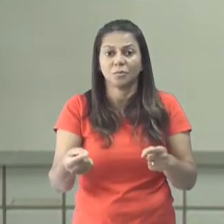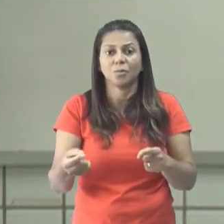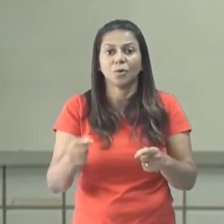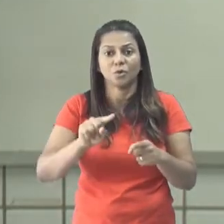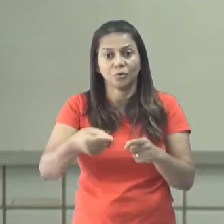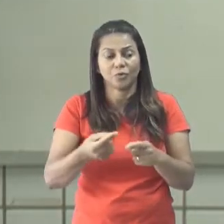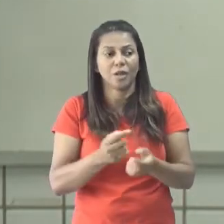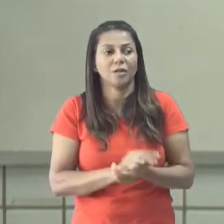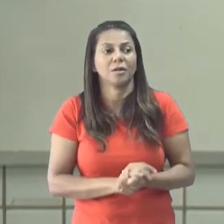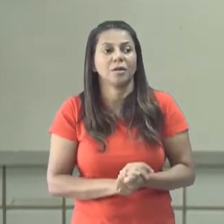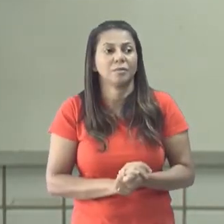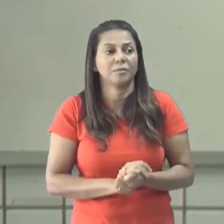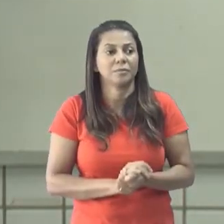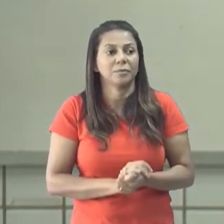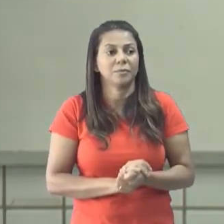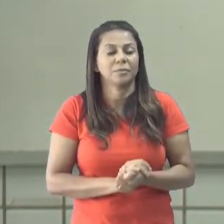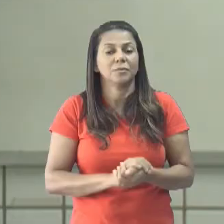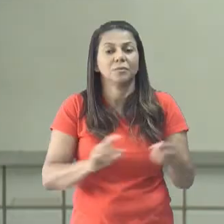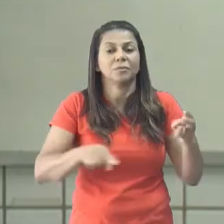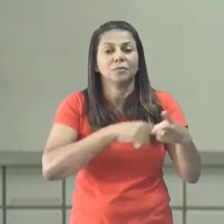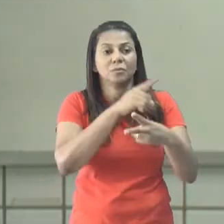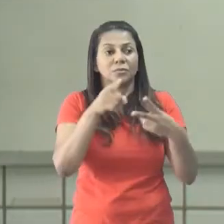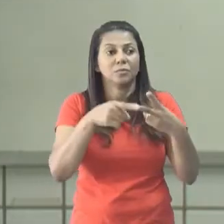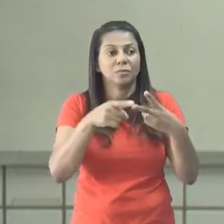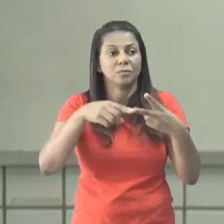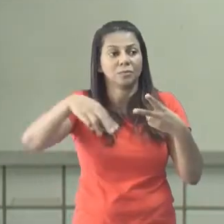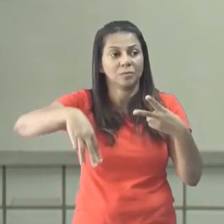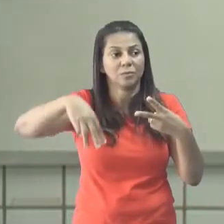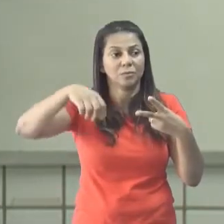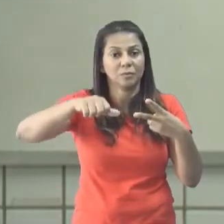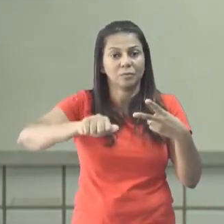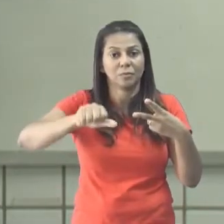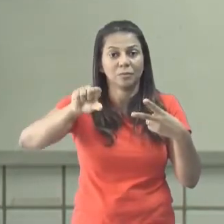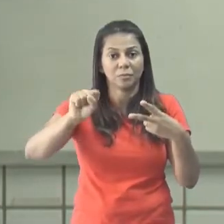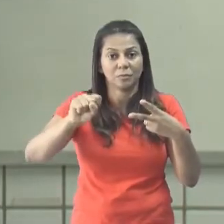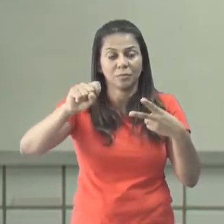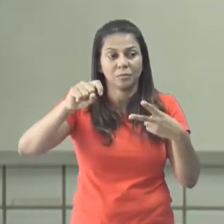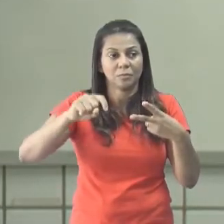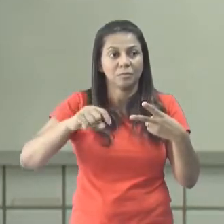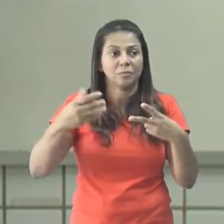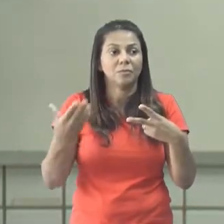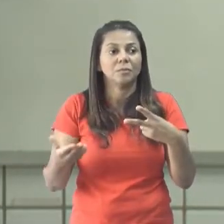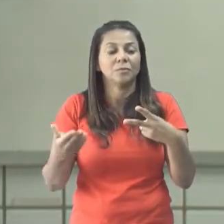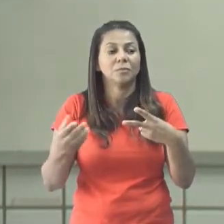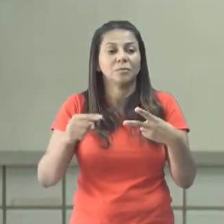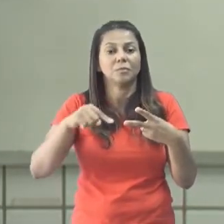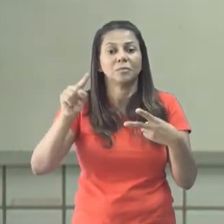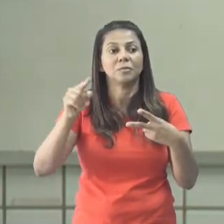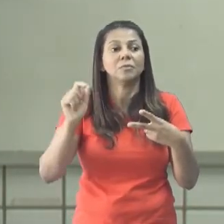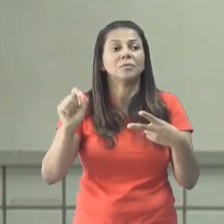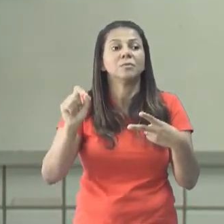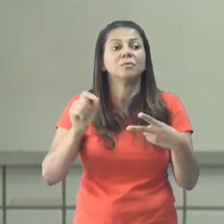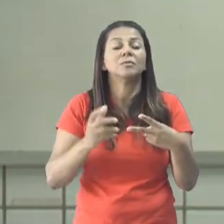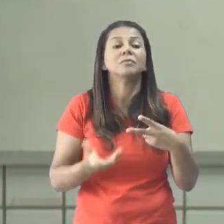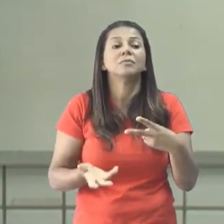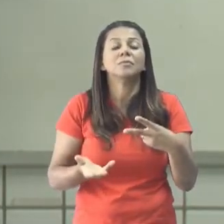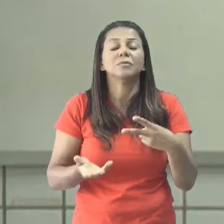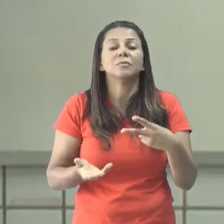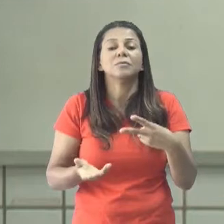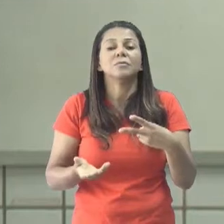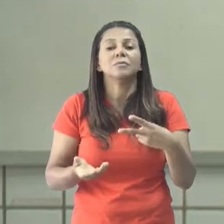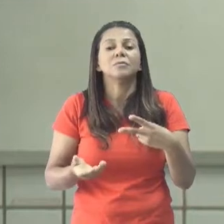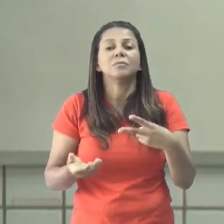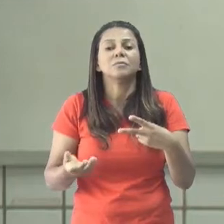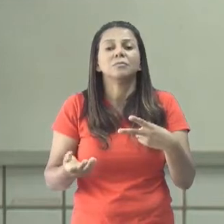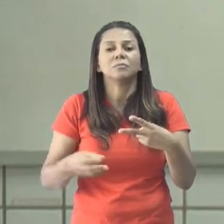vírgula. Quando é que eu vou utilizar o mais sem I e com acento agudo? Ora, é o plural